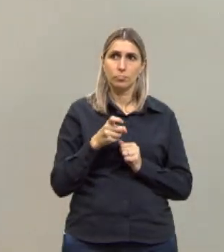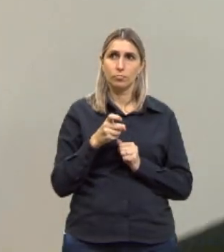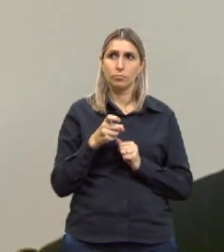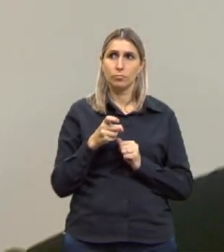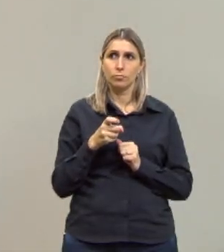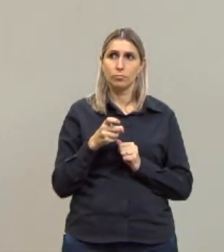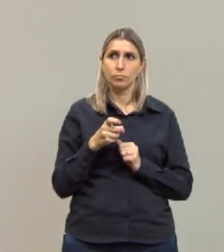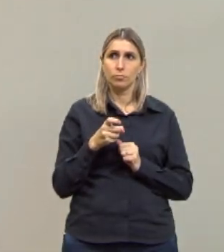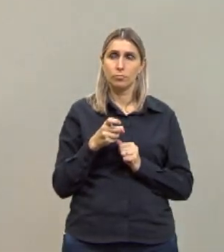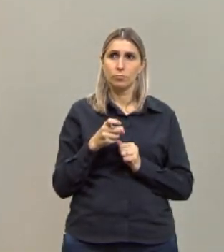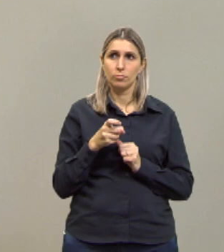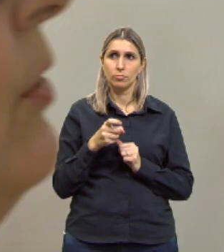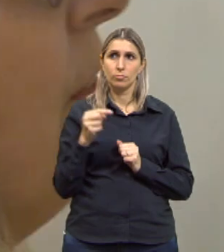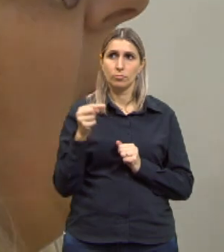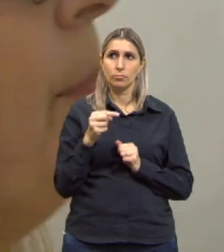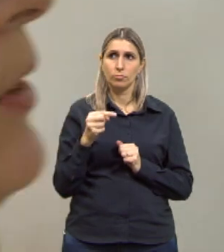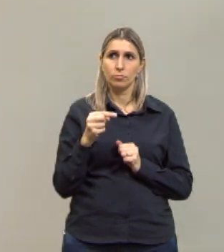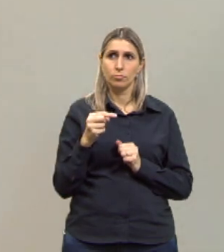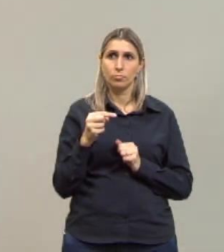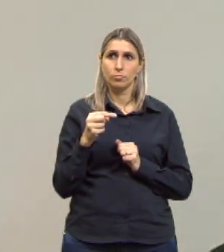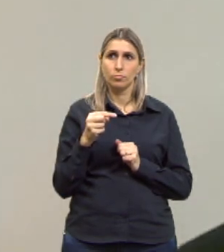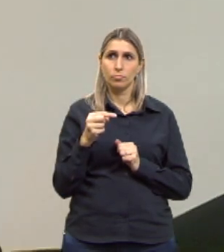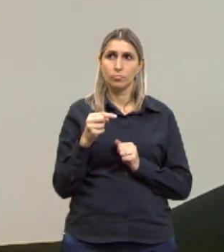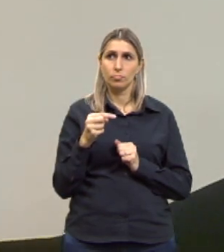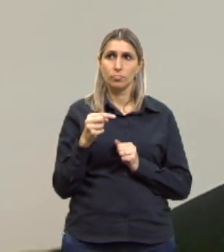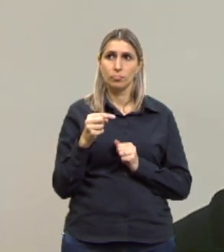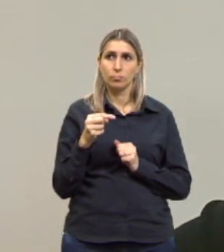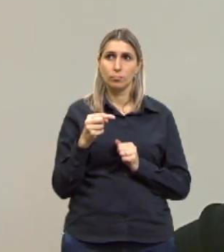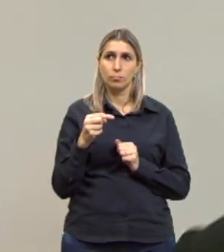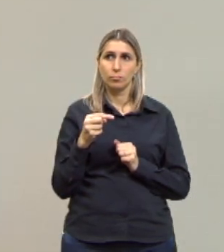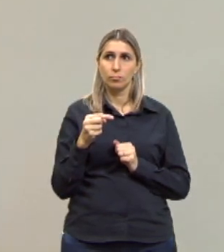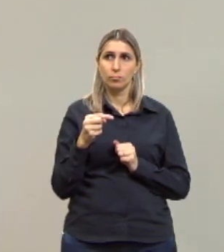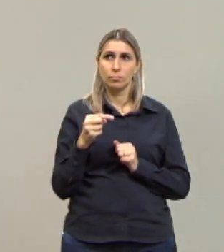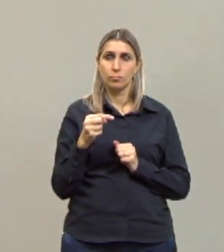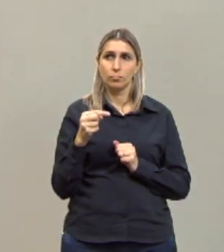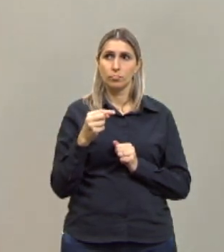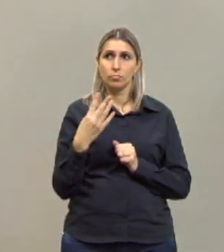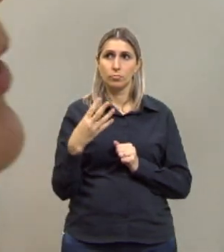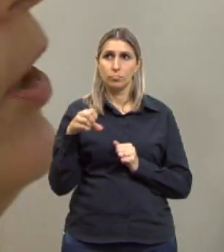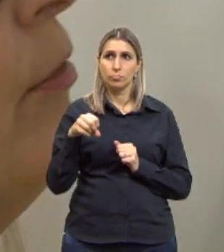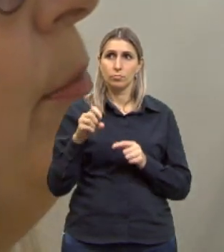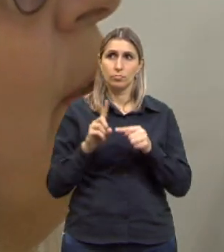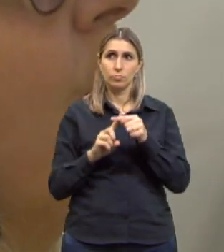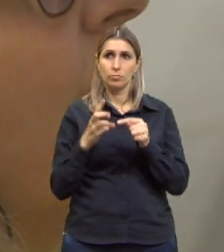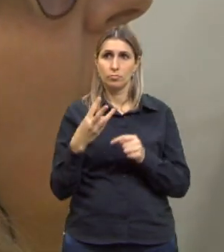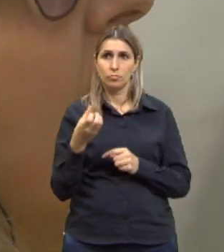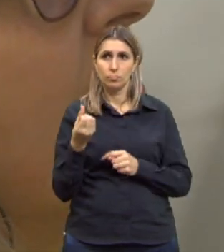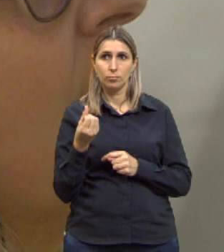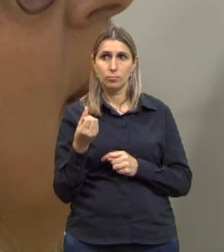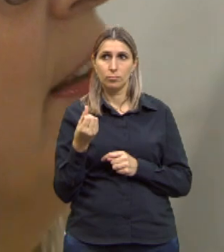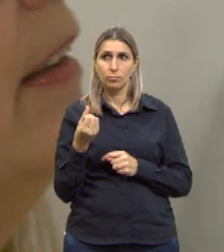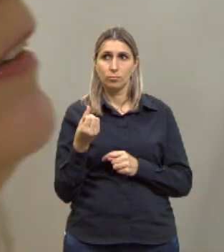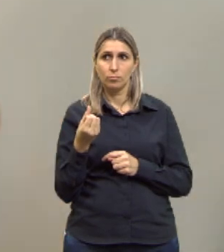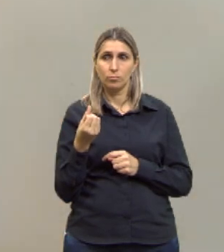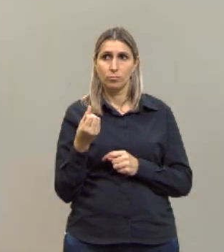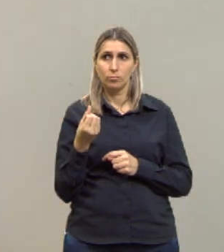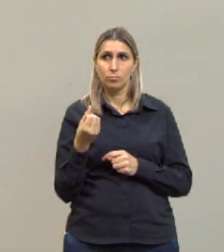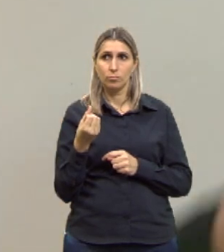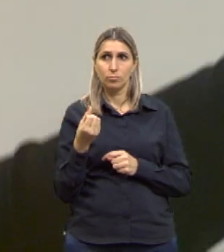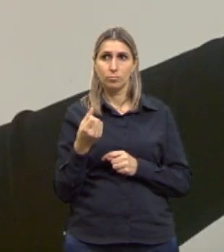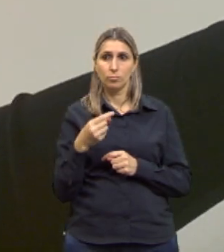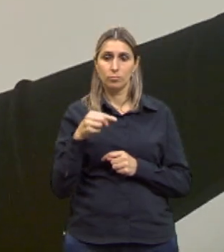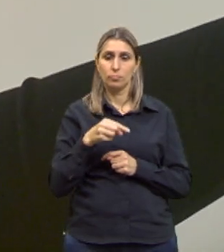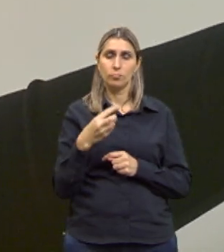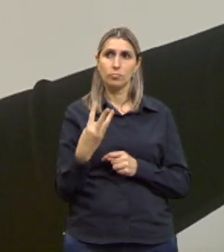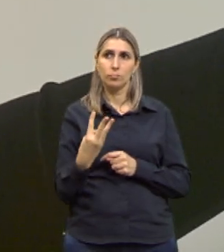12x menos, né? Porque ó, eu devo mais do que eu tenho. 9 menos 6,